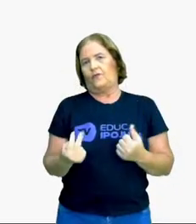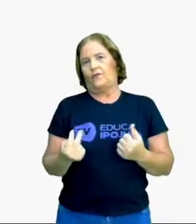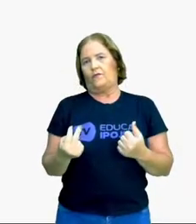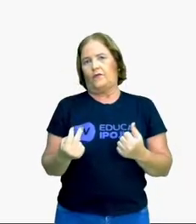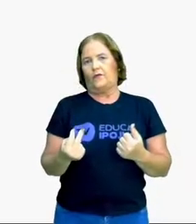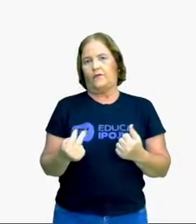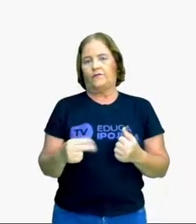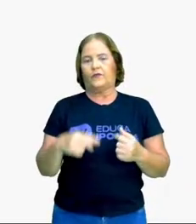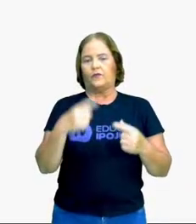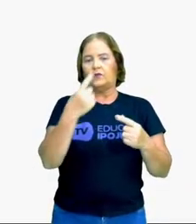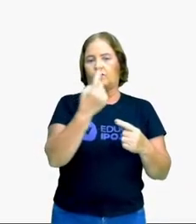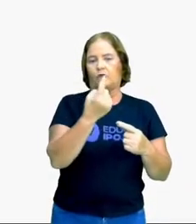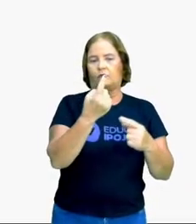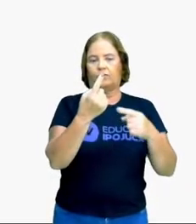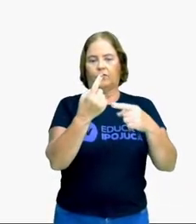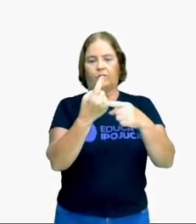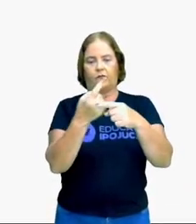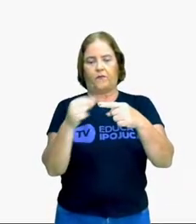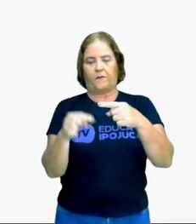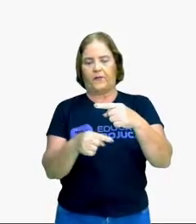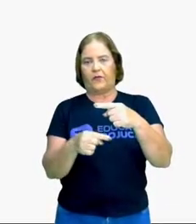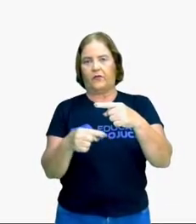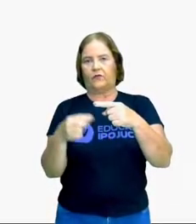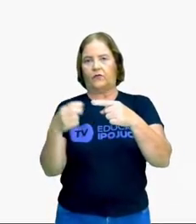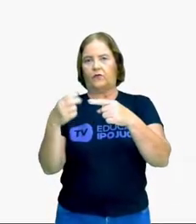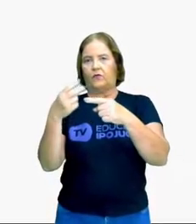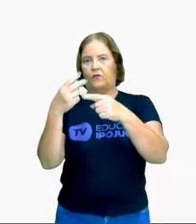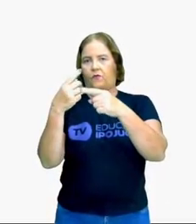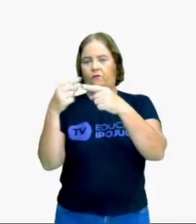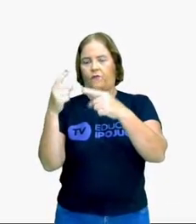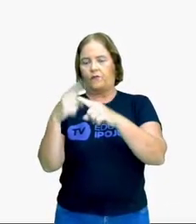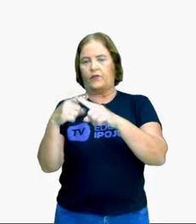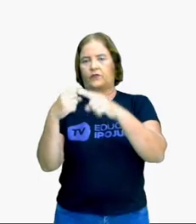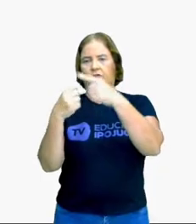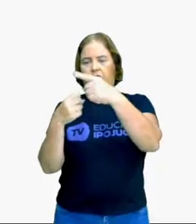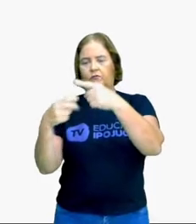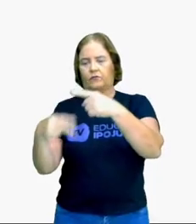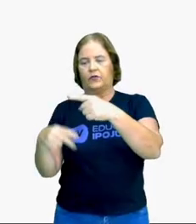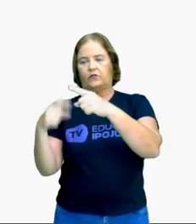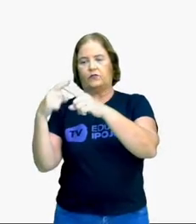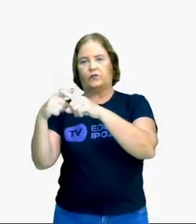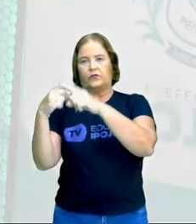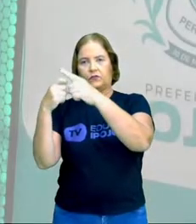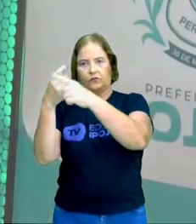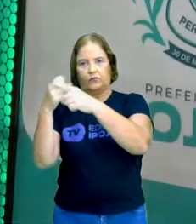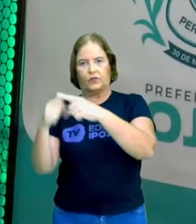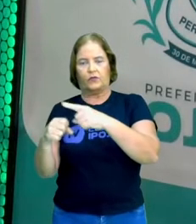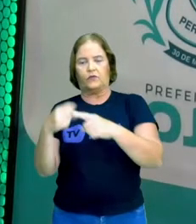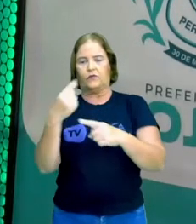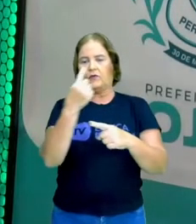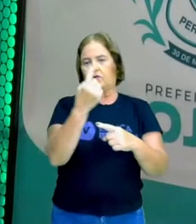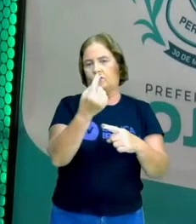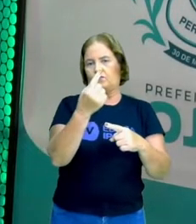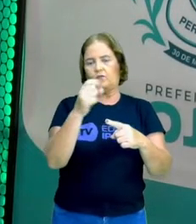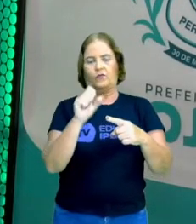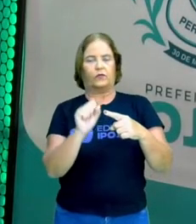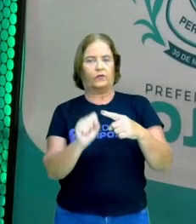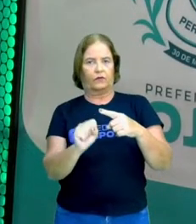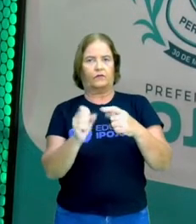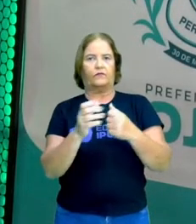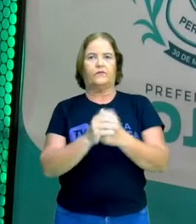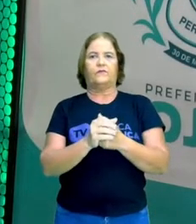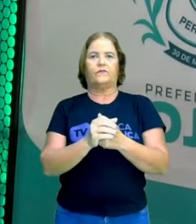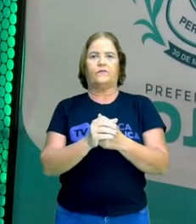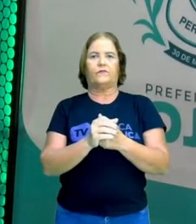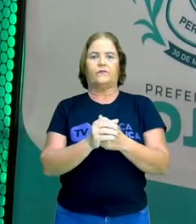1 meio vezes 1 meio, que é igual a 1/8. Tudo bem? Vamos ver outro exemplo?